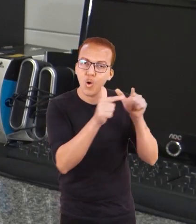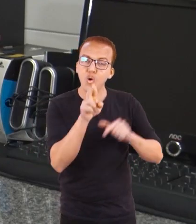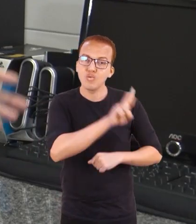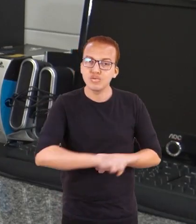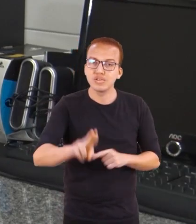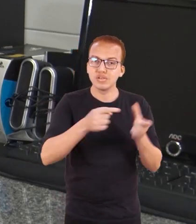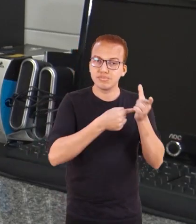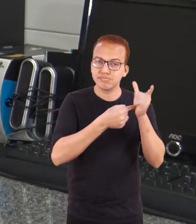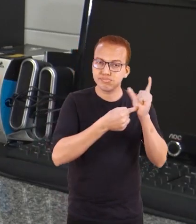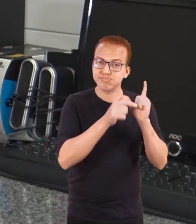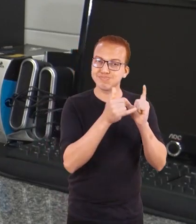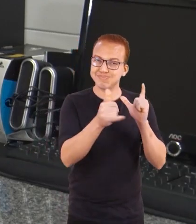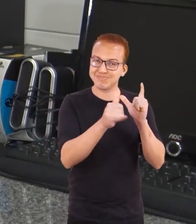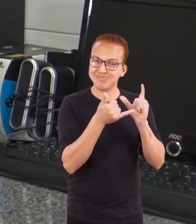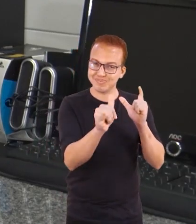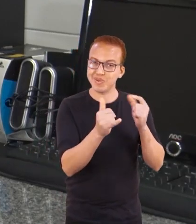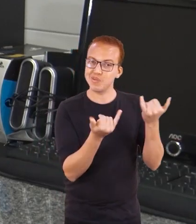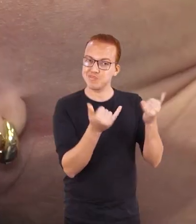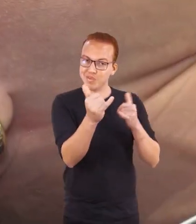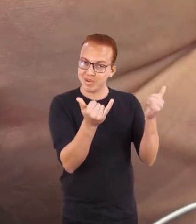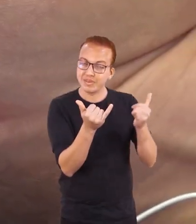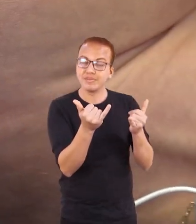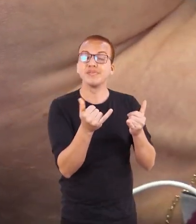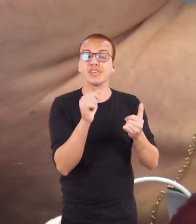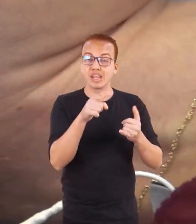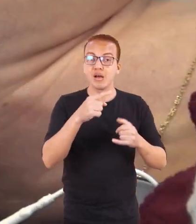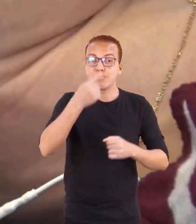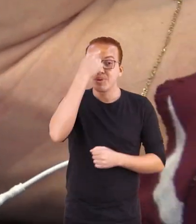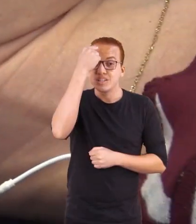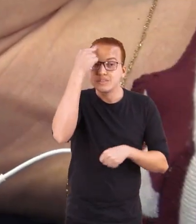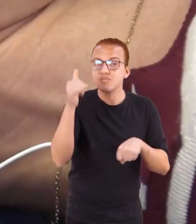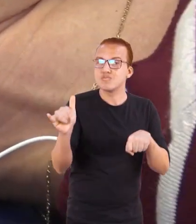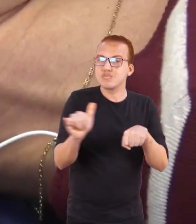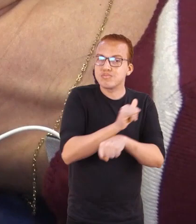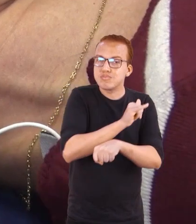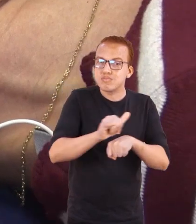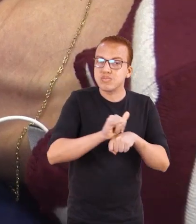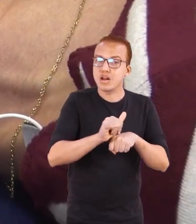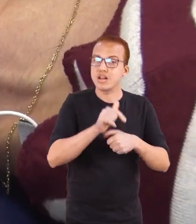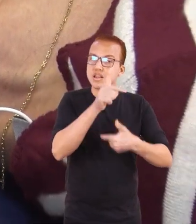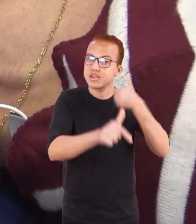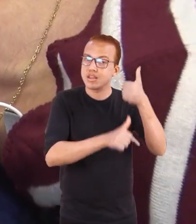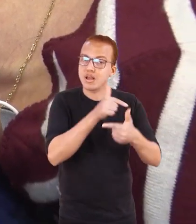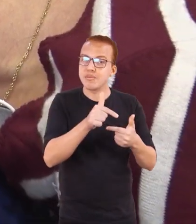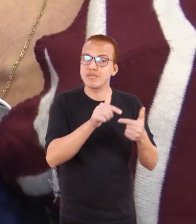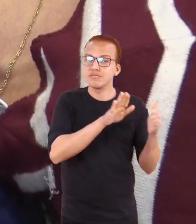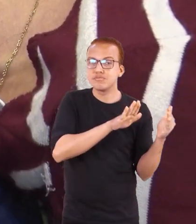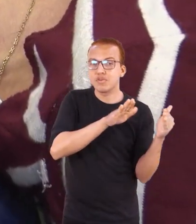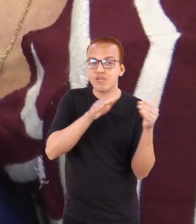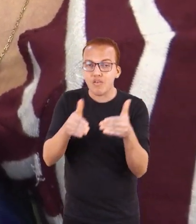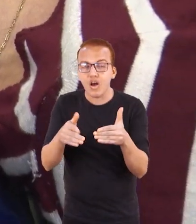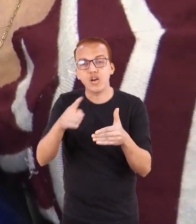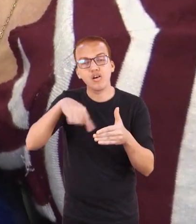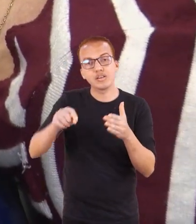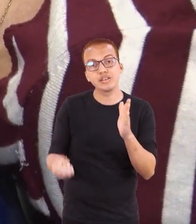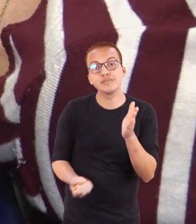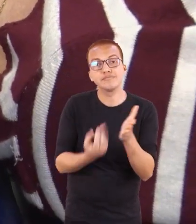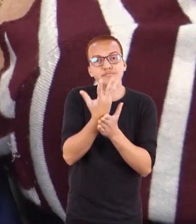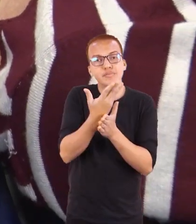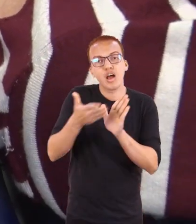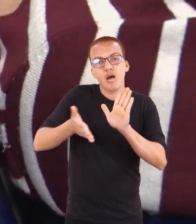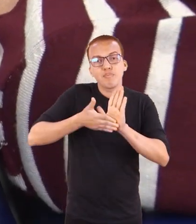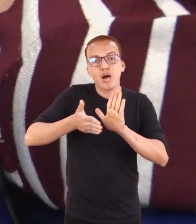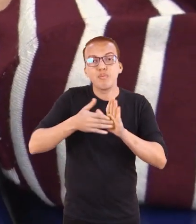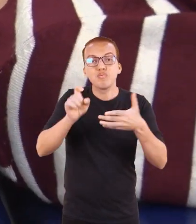eletroestimulação, a TENS, né, o famoso choquinho para muitos. E aí, pensando no mecanismo de ação da TENS, a gente criou